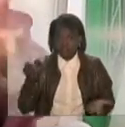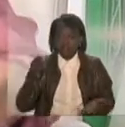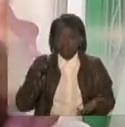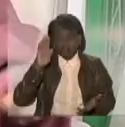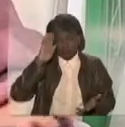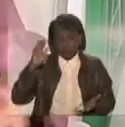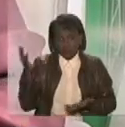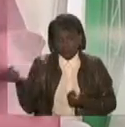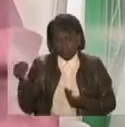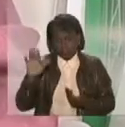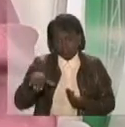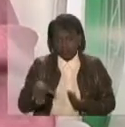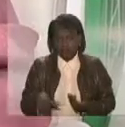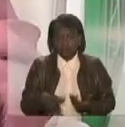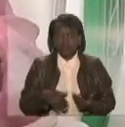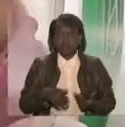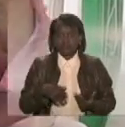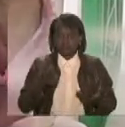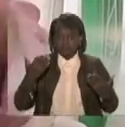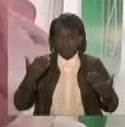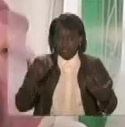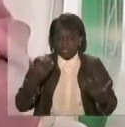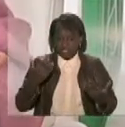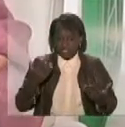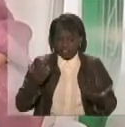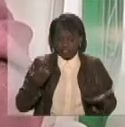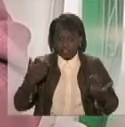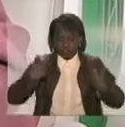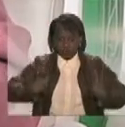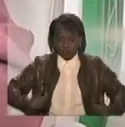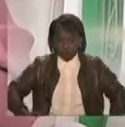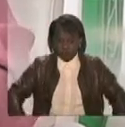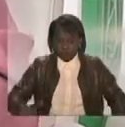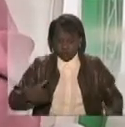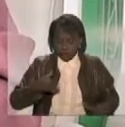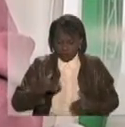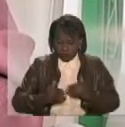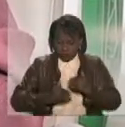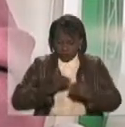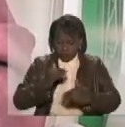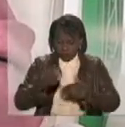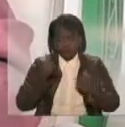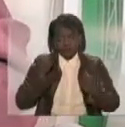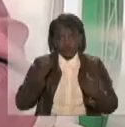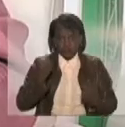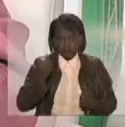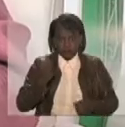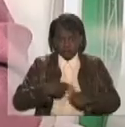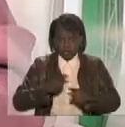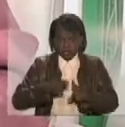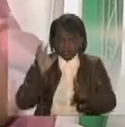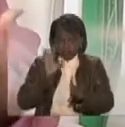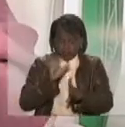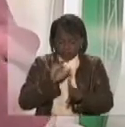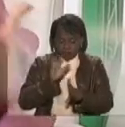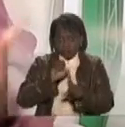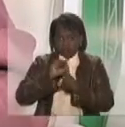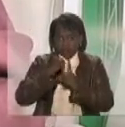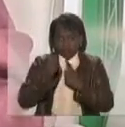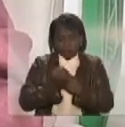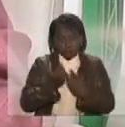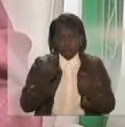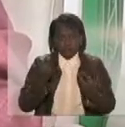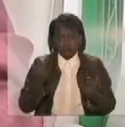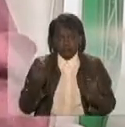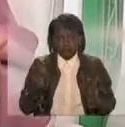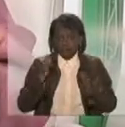né, mais jovem, né, onde estão construindo essa questão da identidade corporal, isso é muito forte, porque a influência social